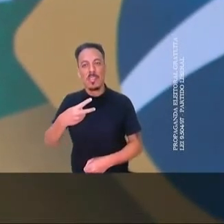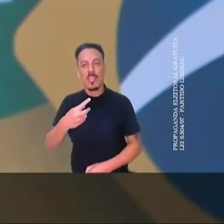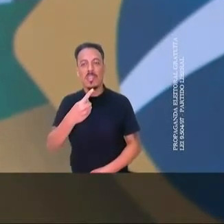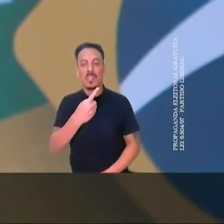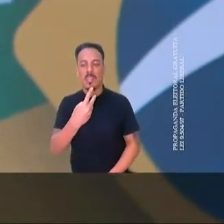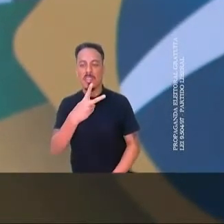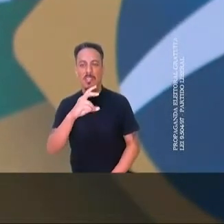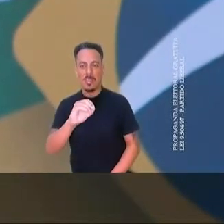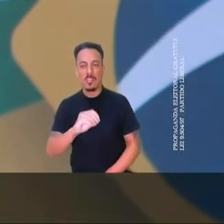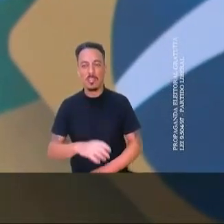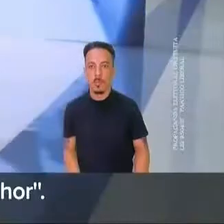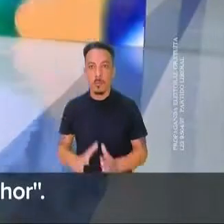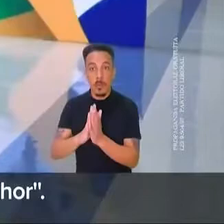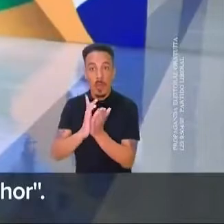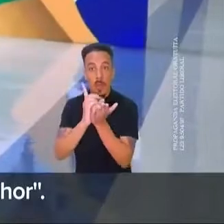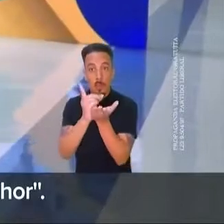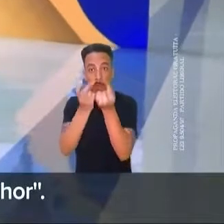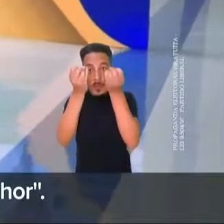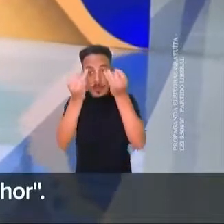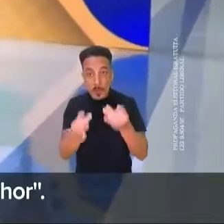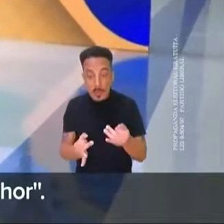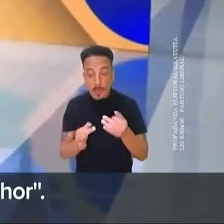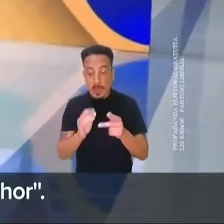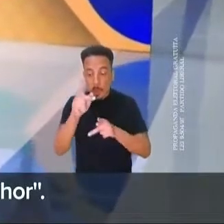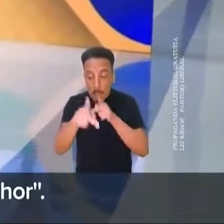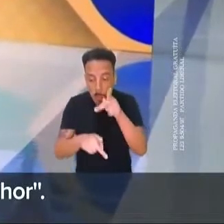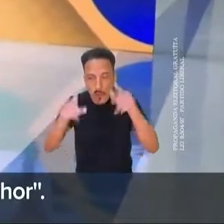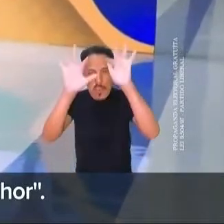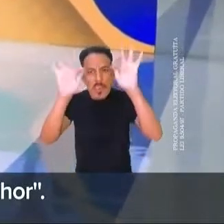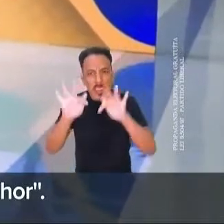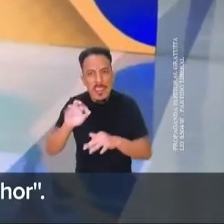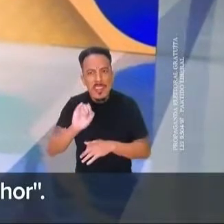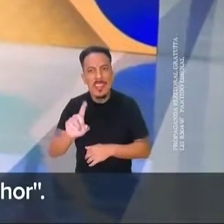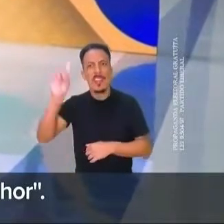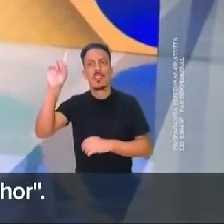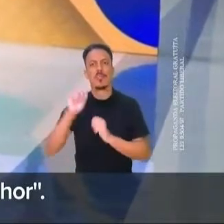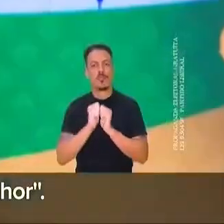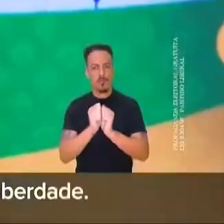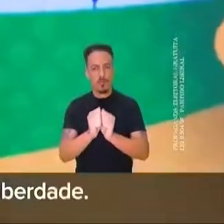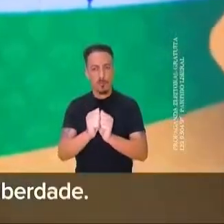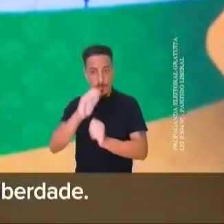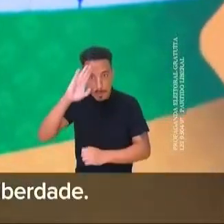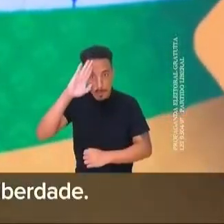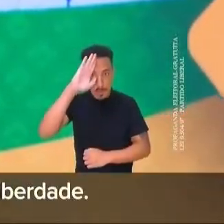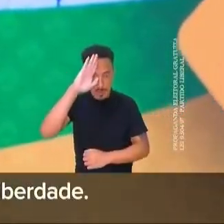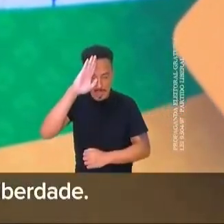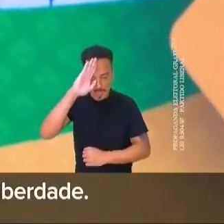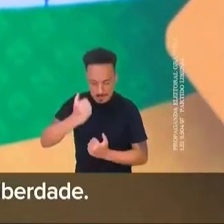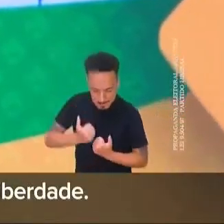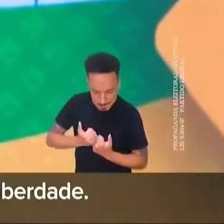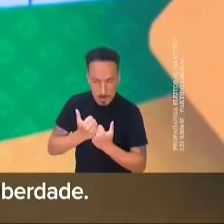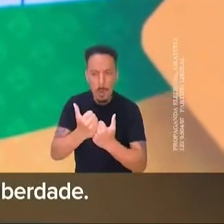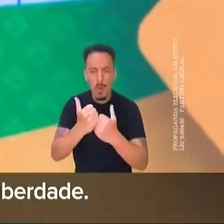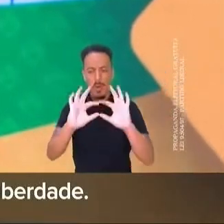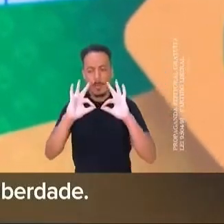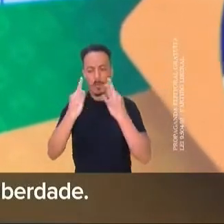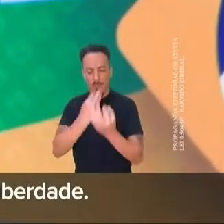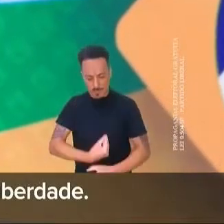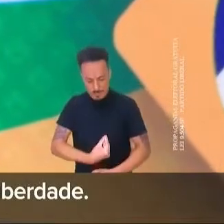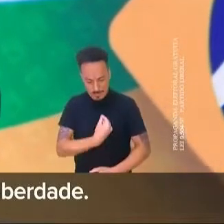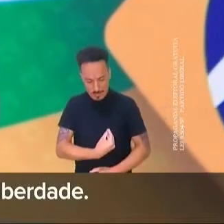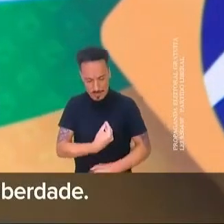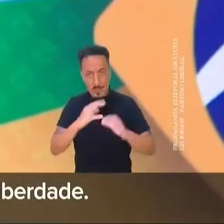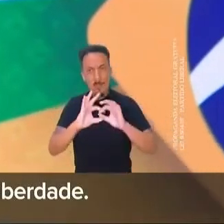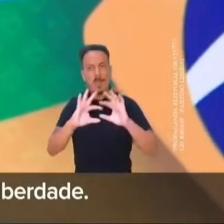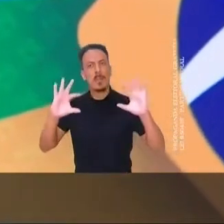Diniz 22120. Está escrito: feliz a nação cujo Deus é o Senhor. Com Bolsonaro, em defesa da vida, da